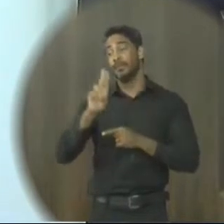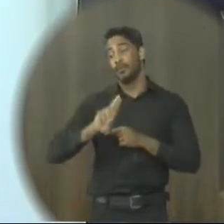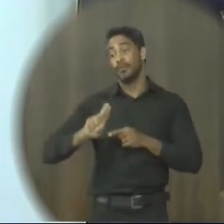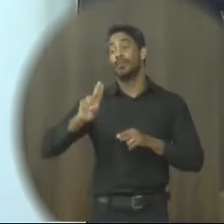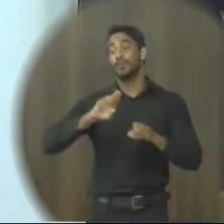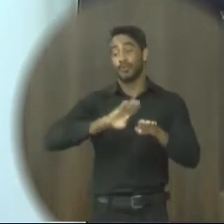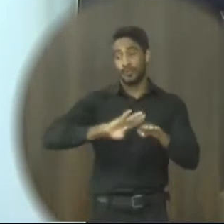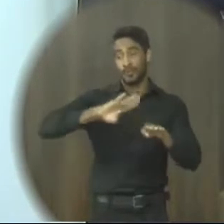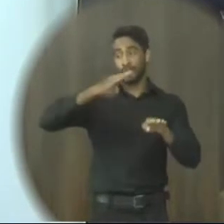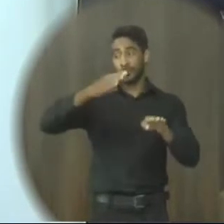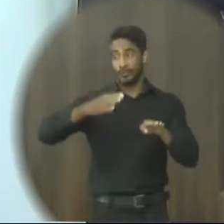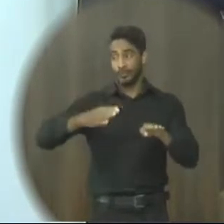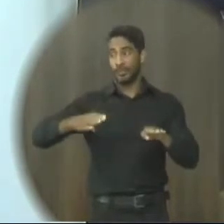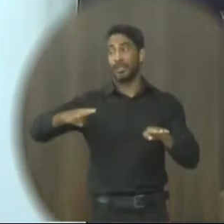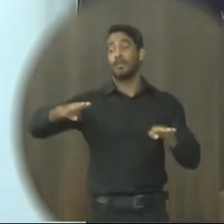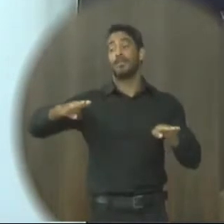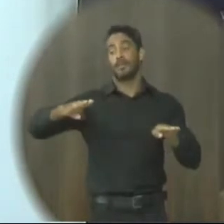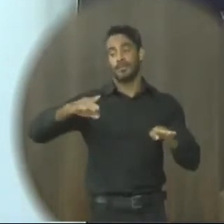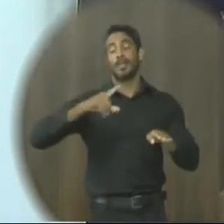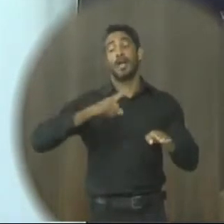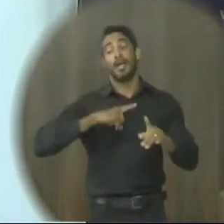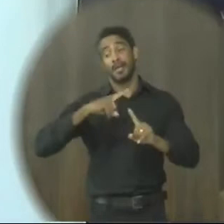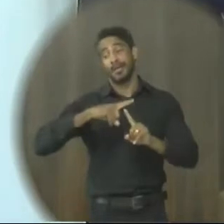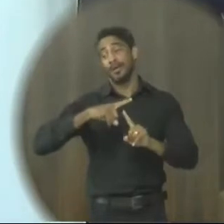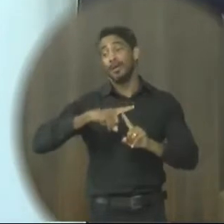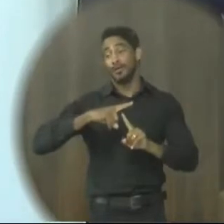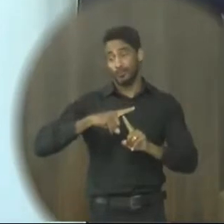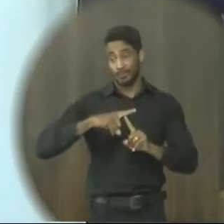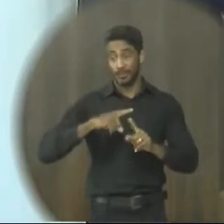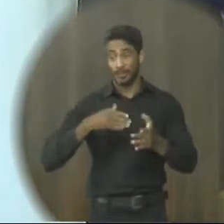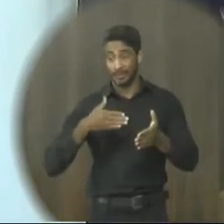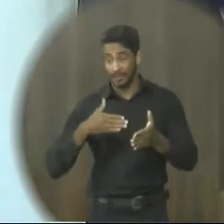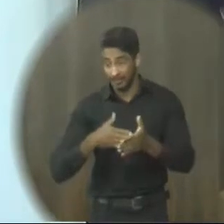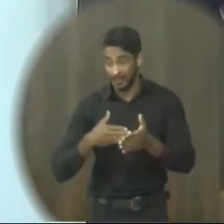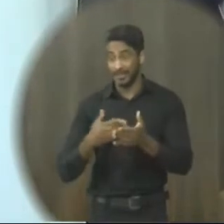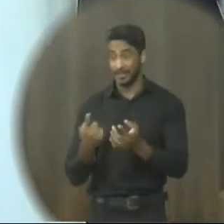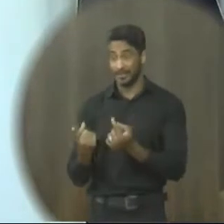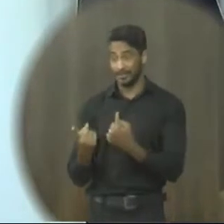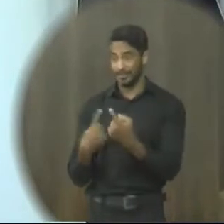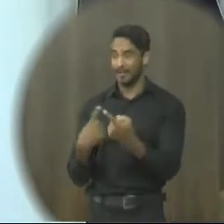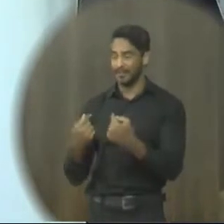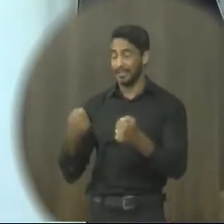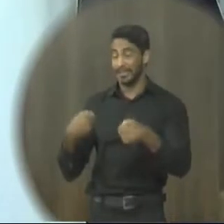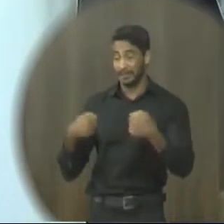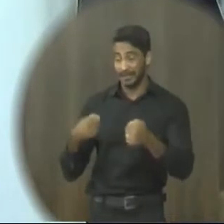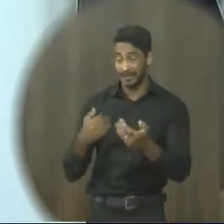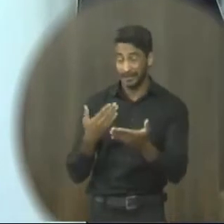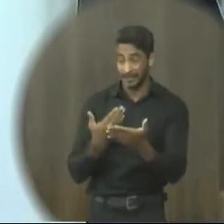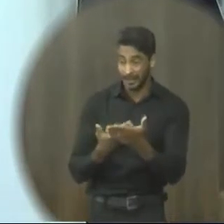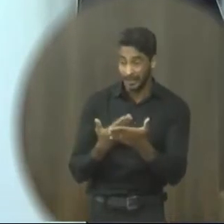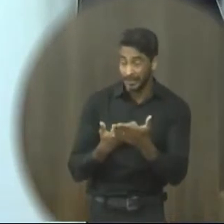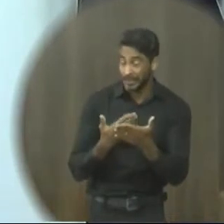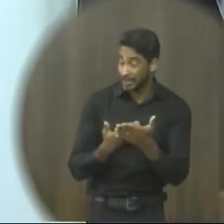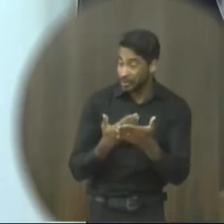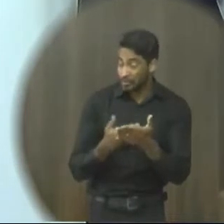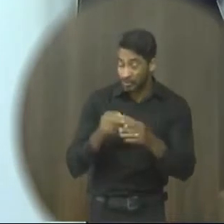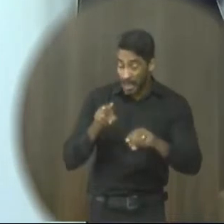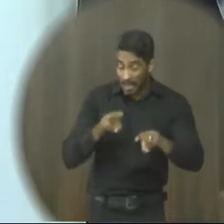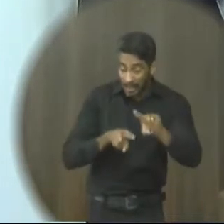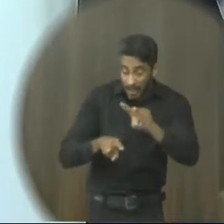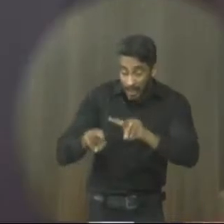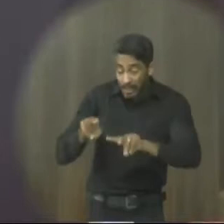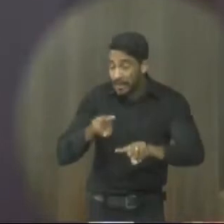quebra-molas. Então, é um tipo de intervenção na via que tem que ser bem estudada, e o